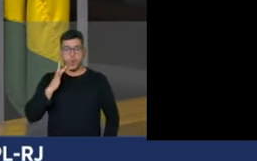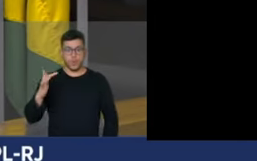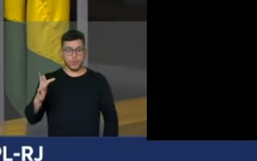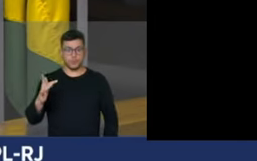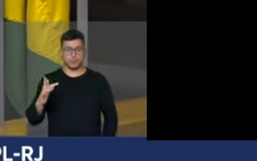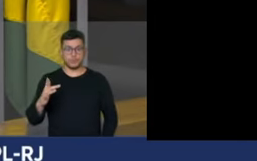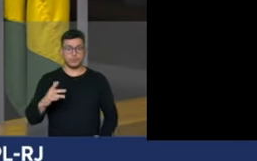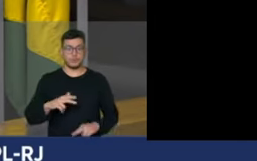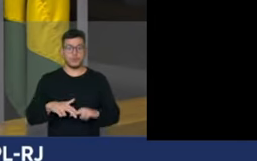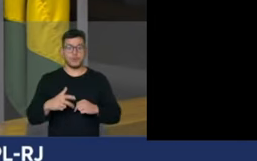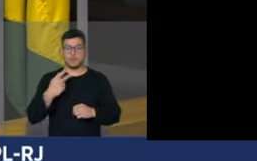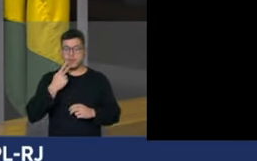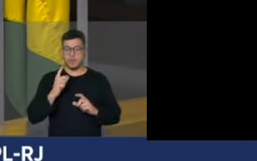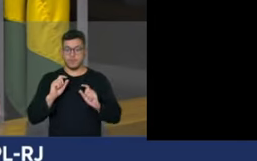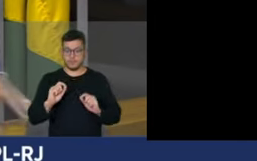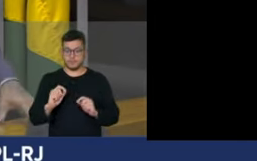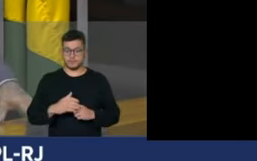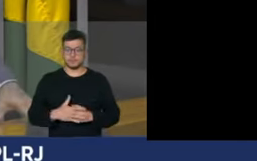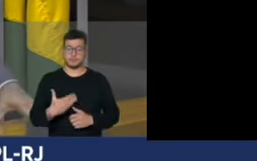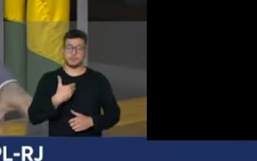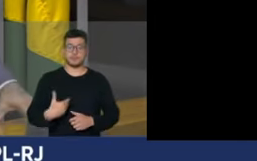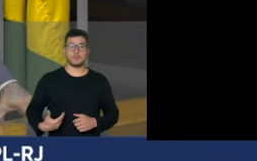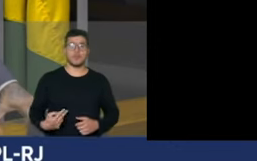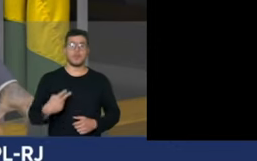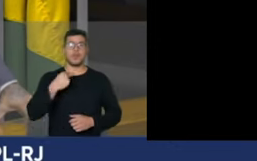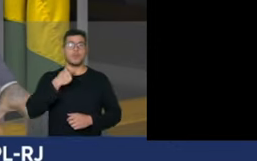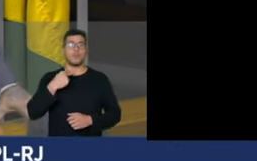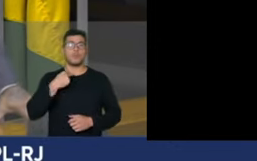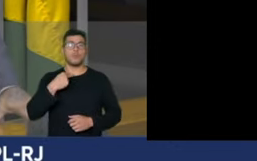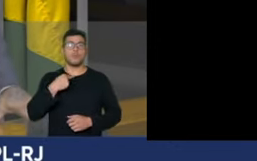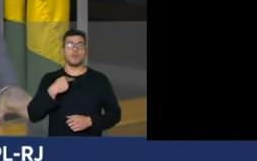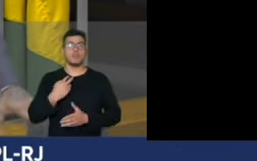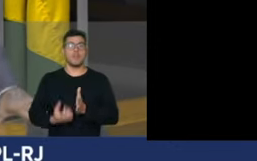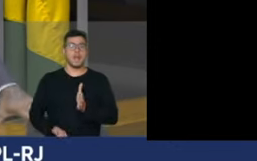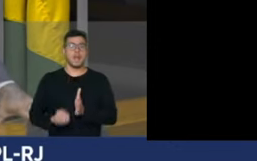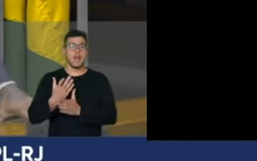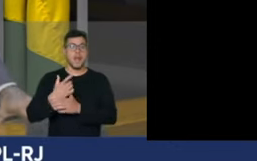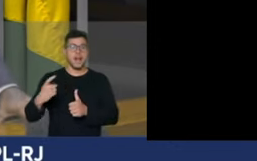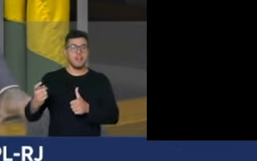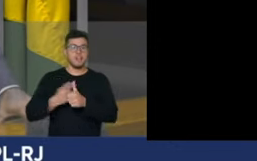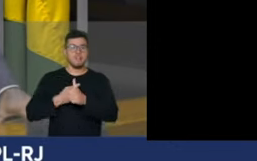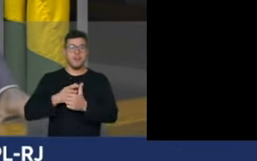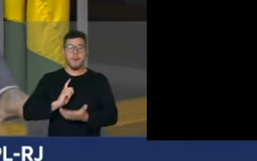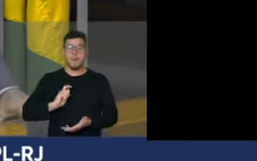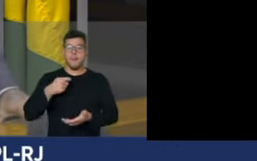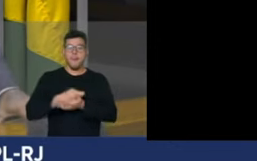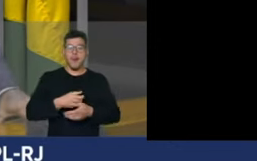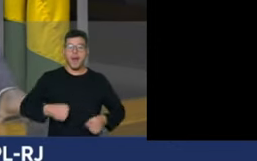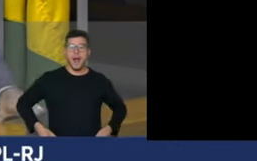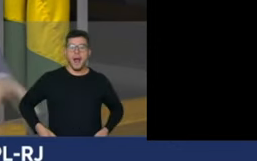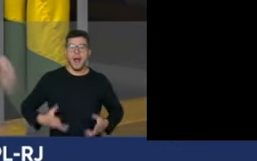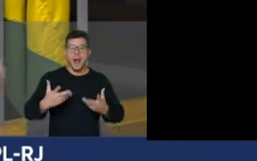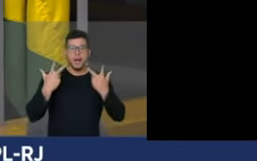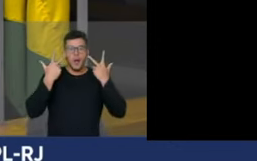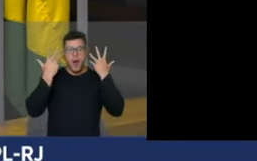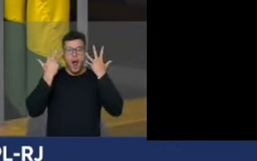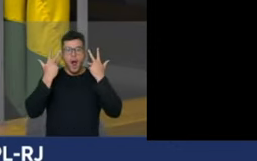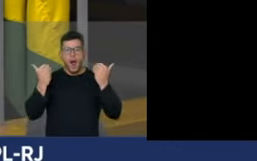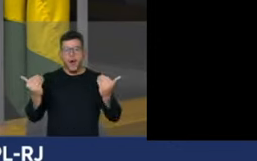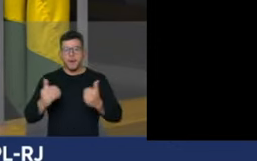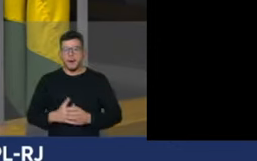pode contrair dívidas para pagar despesas correntes. E ainda tem um ponto crucial, um